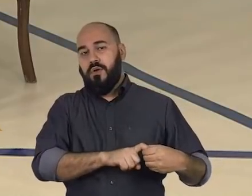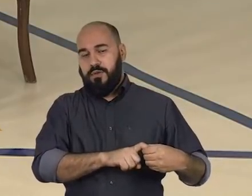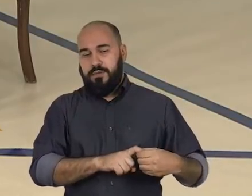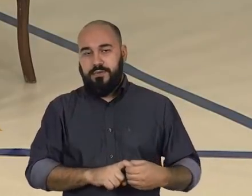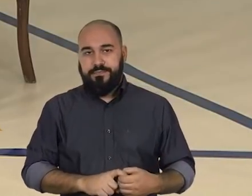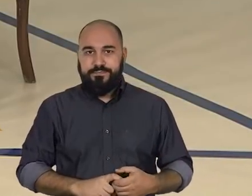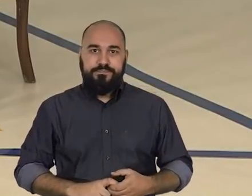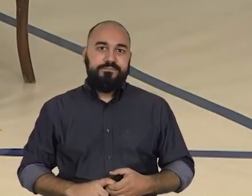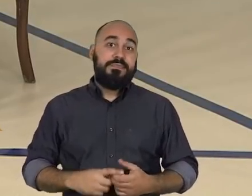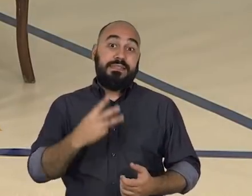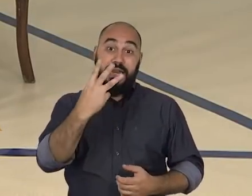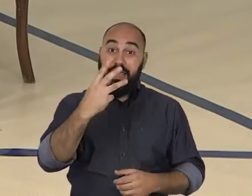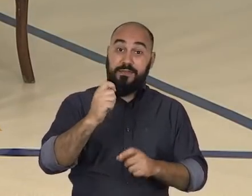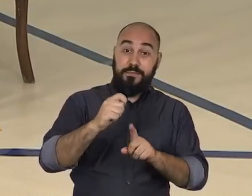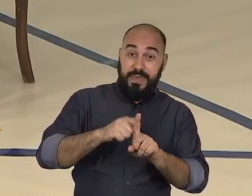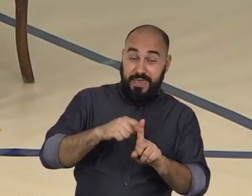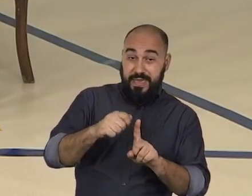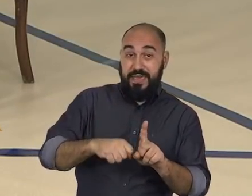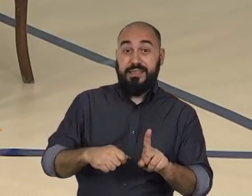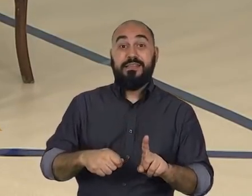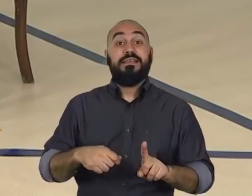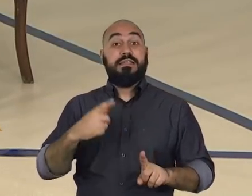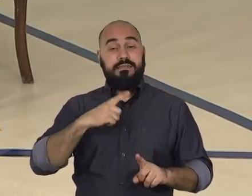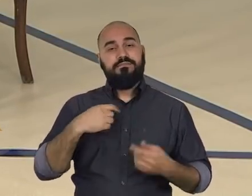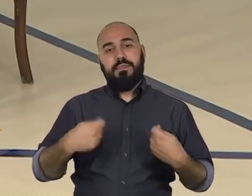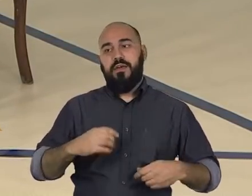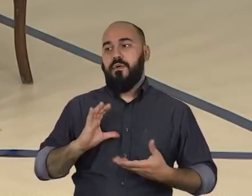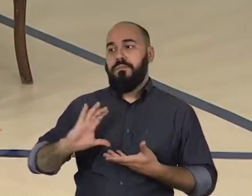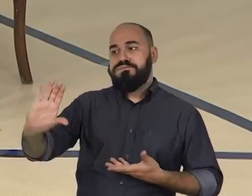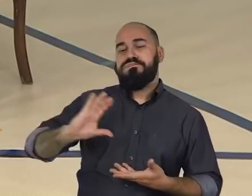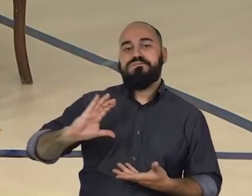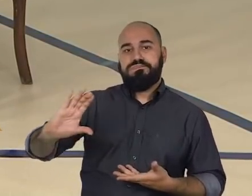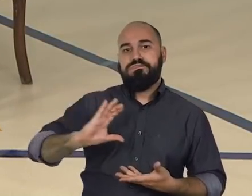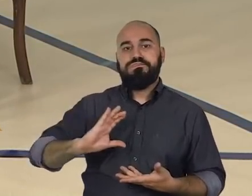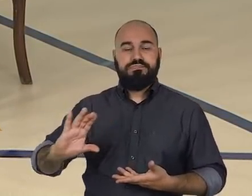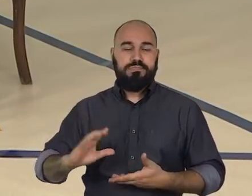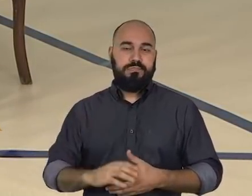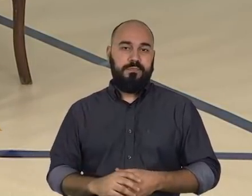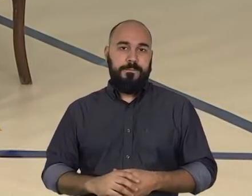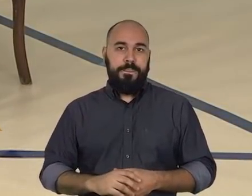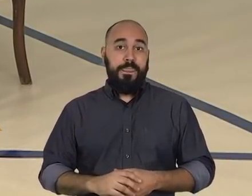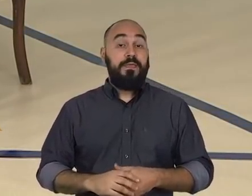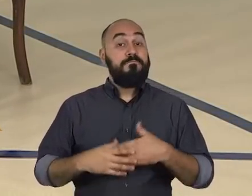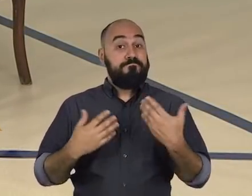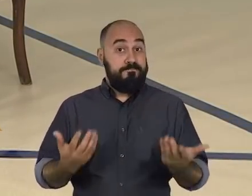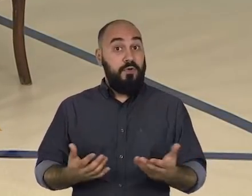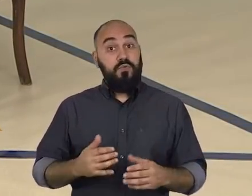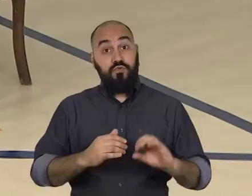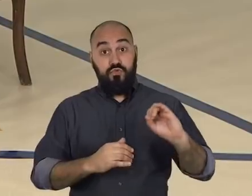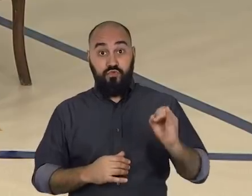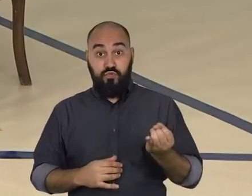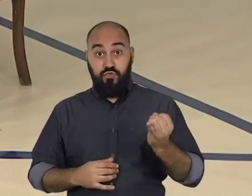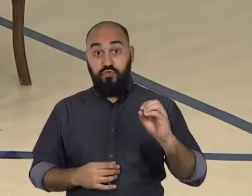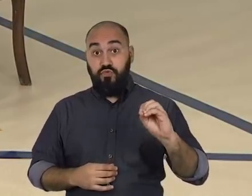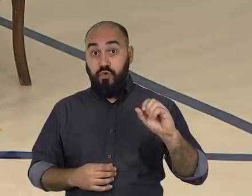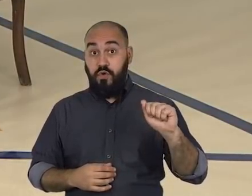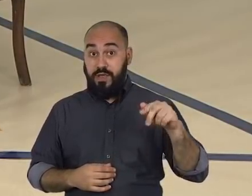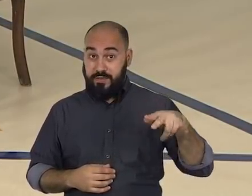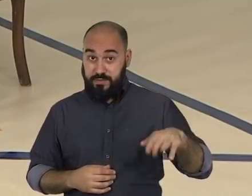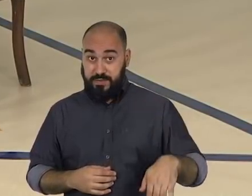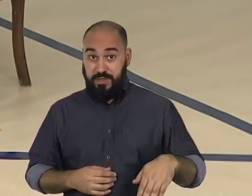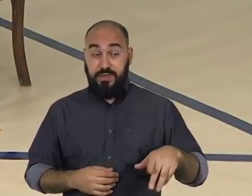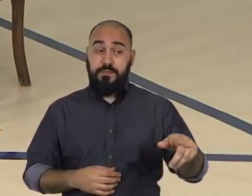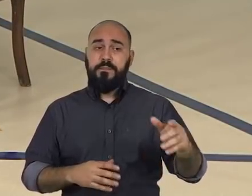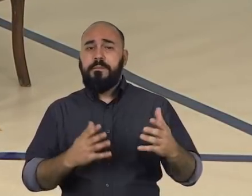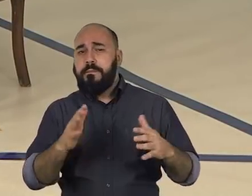é provável que os 3 anos de vassalagem de Jeoaquim começaram após o inverno de 604